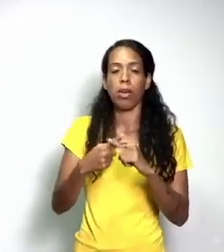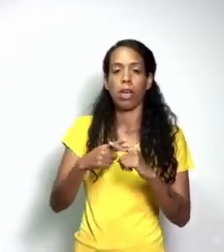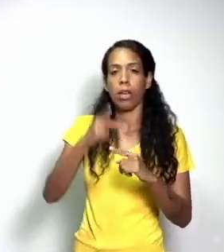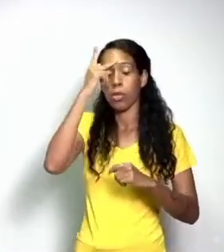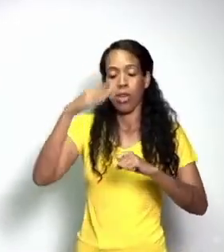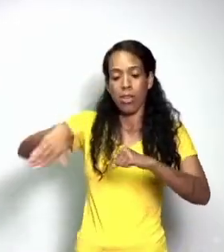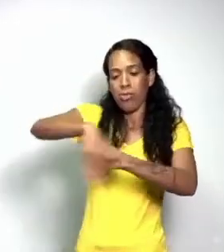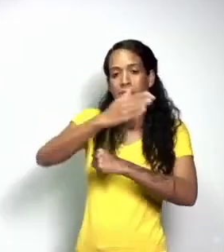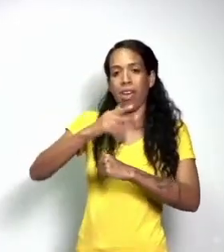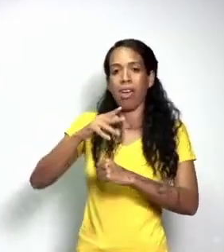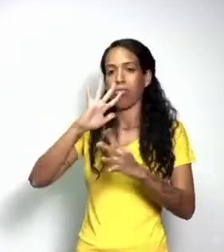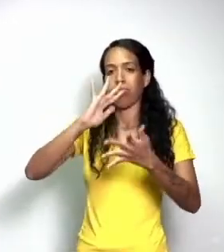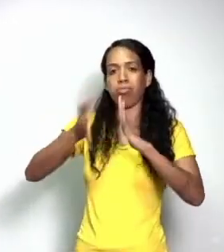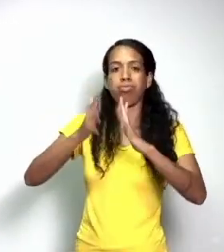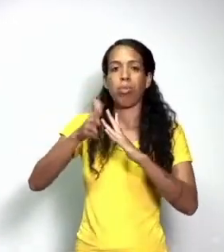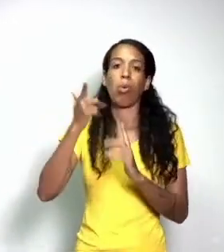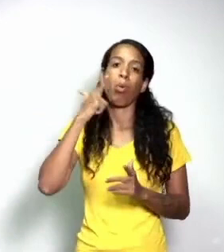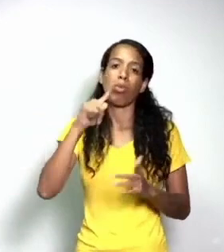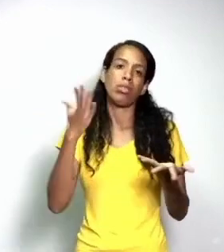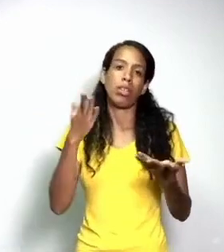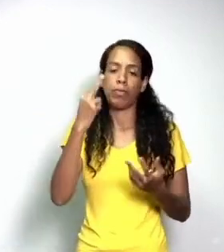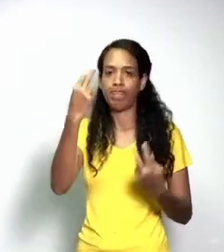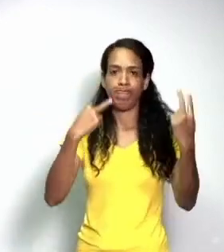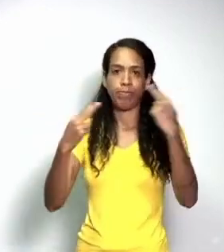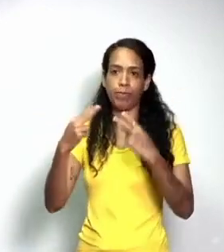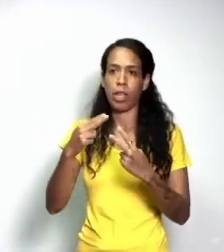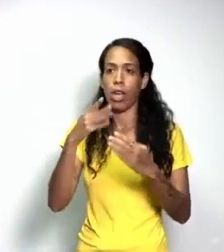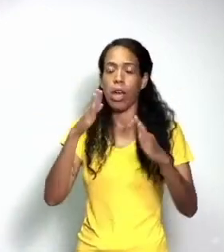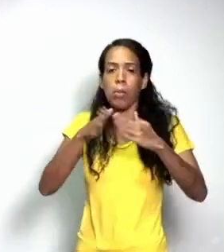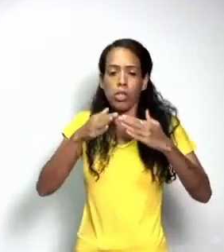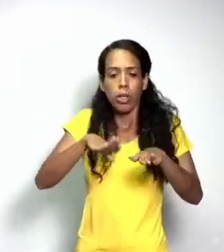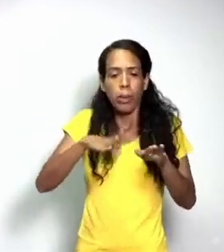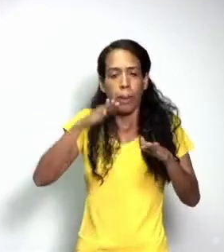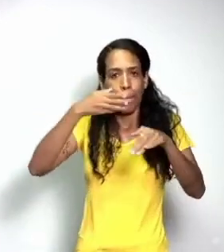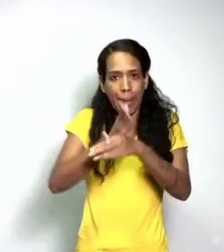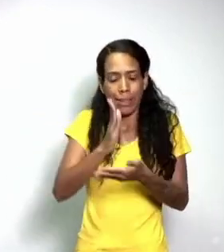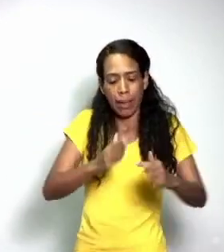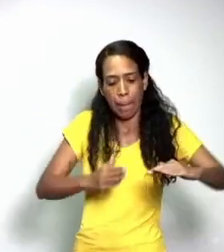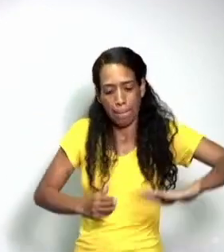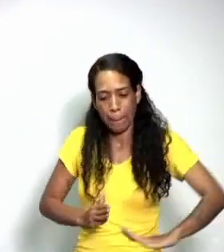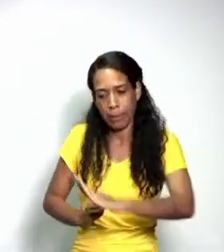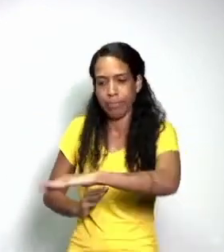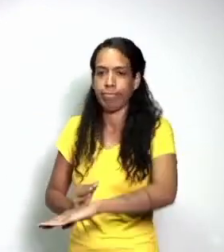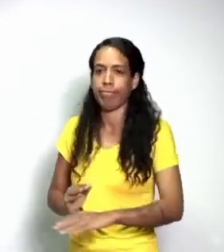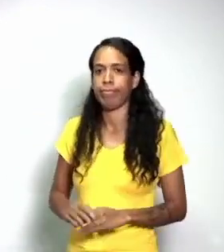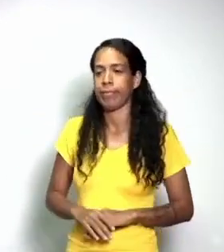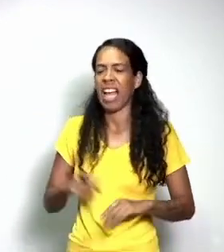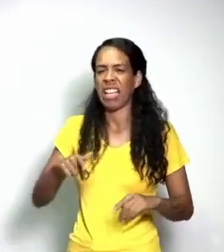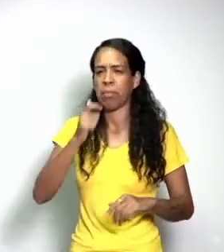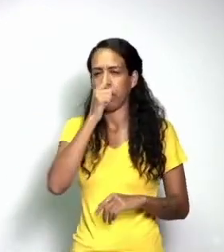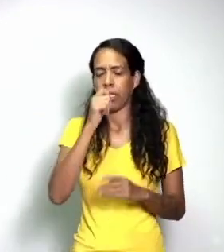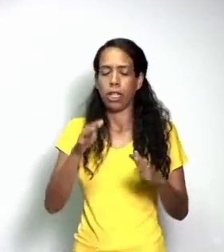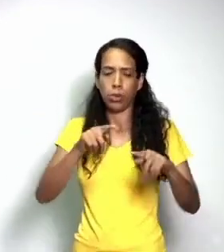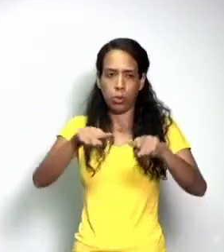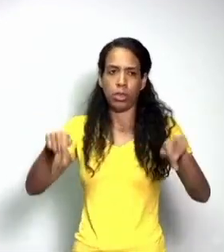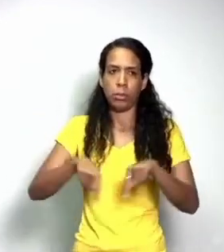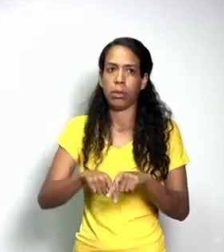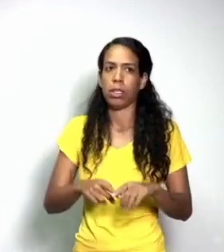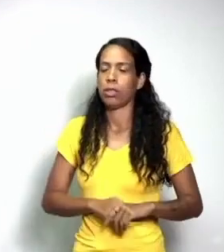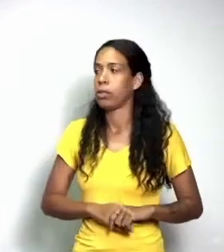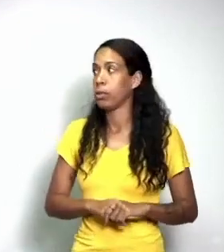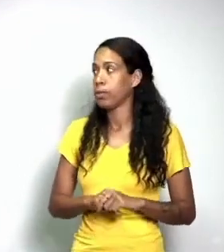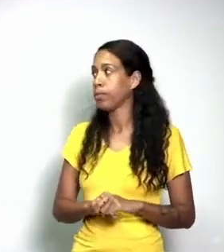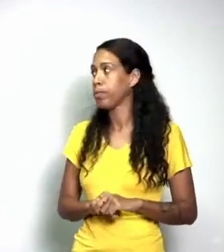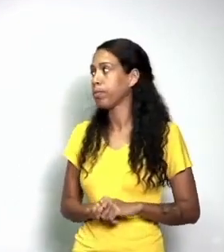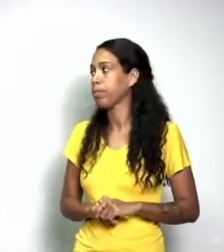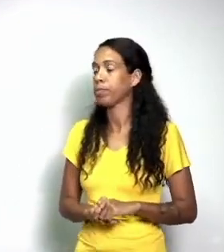Aí é isso. Se não for o suficiente, a gente puxa. Joga o botãozinho para trás com ele puxado e aí já consegue rodar de